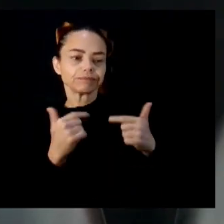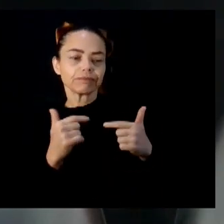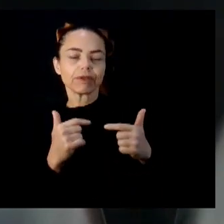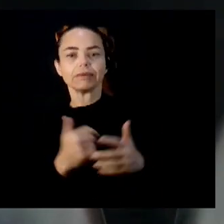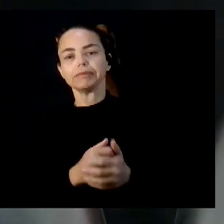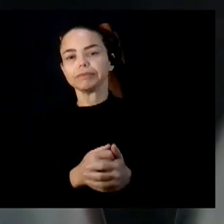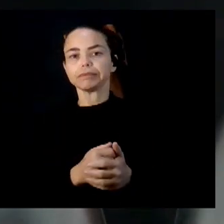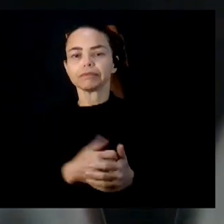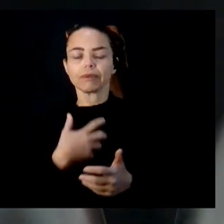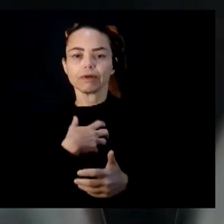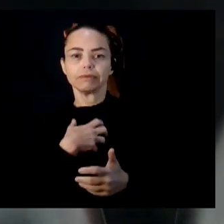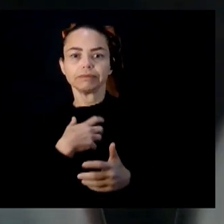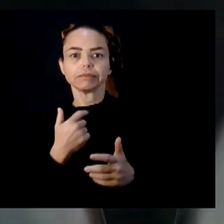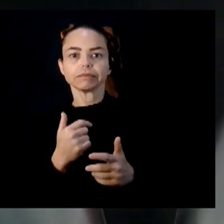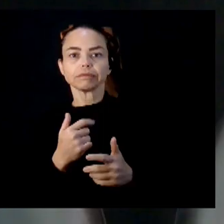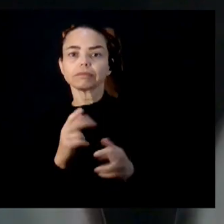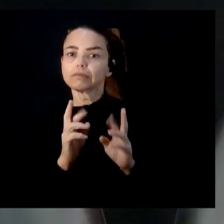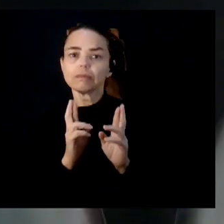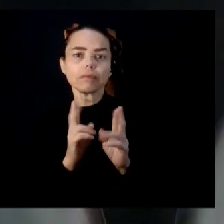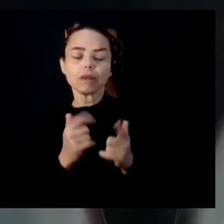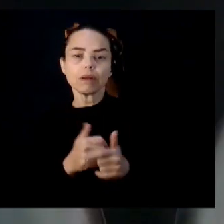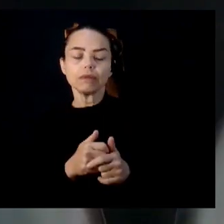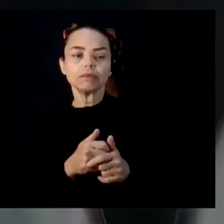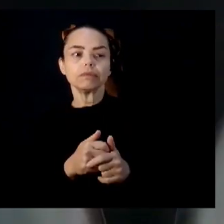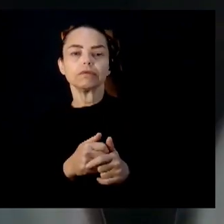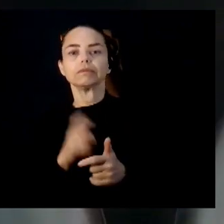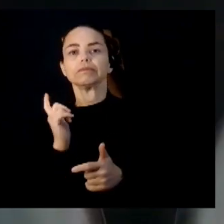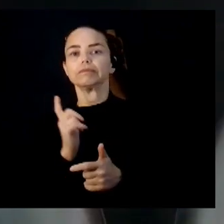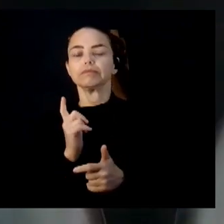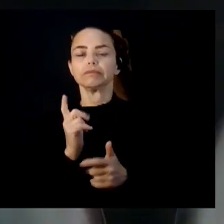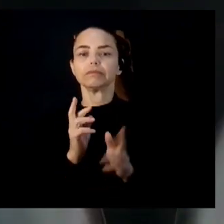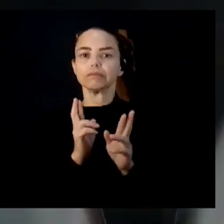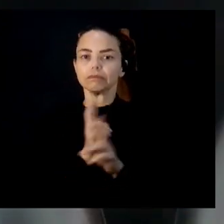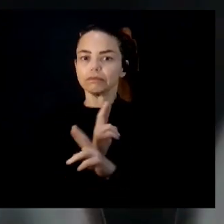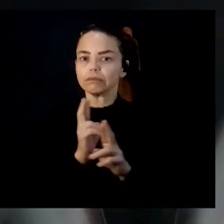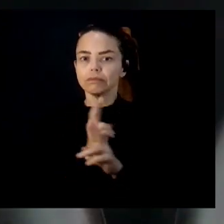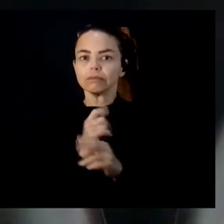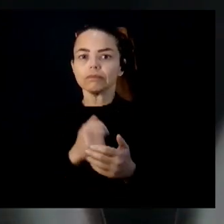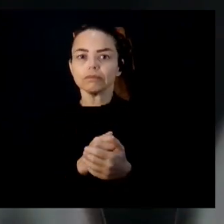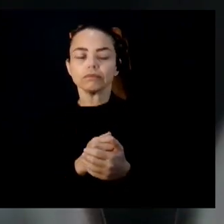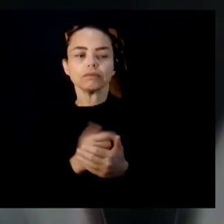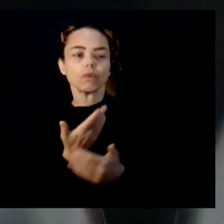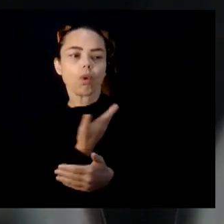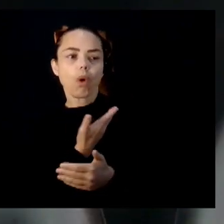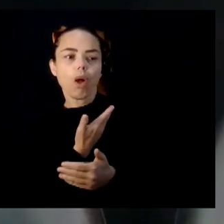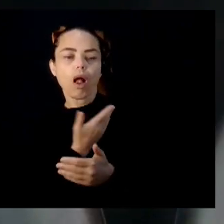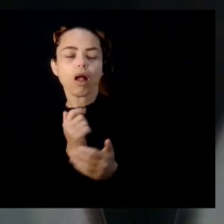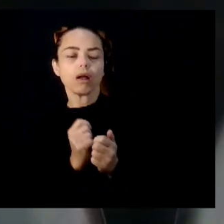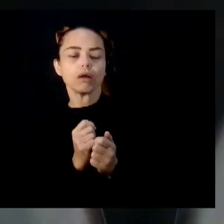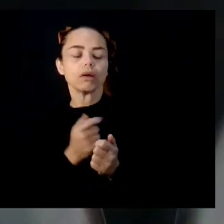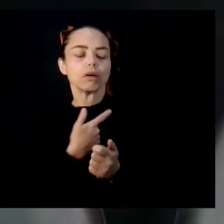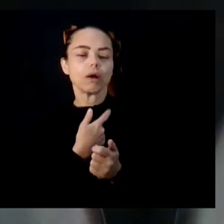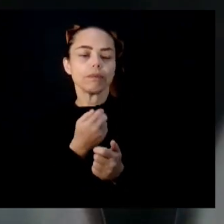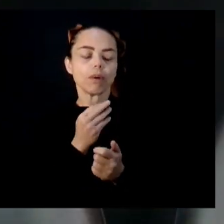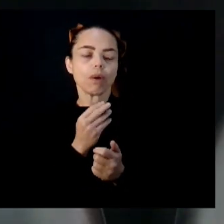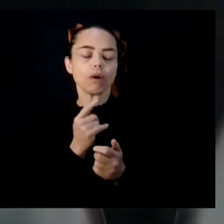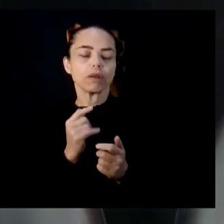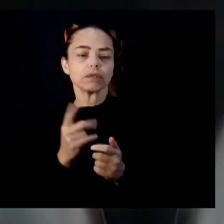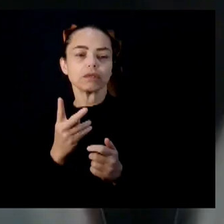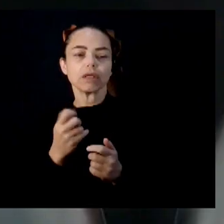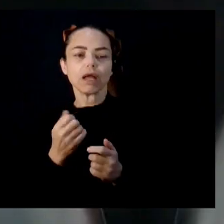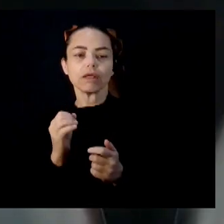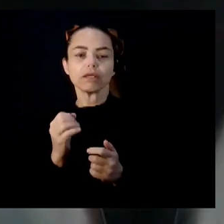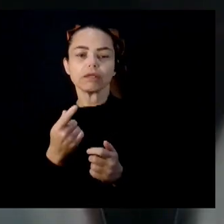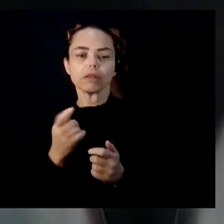emocional na perspectiva de que a gente está se relacionando com o parceiro de há 10 anos atrás, de 20 anos atrás.